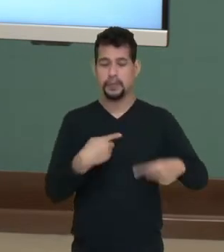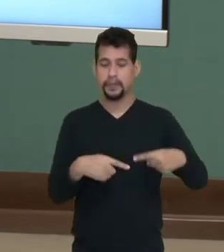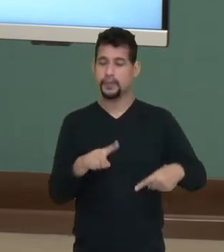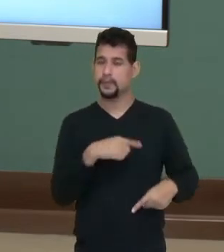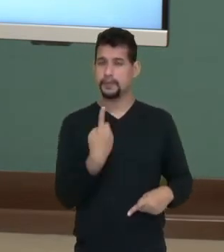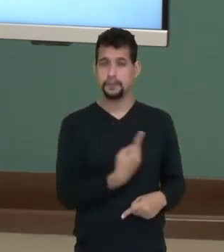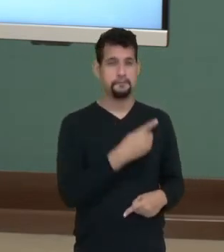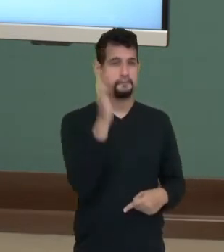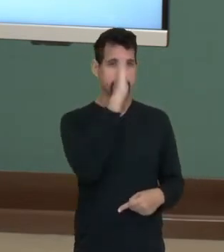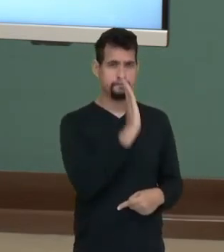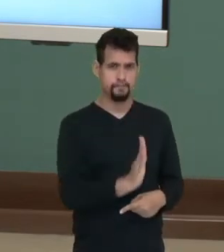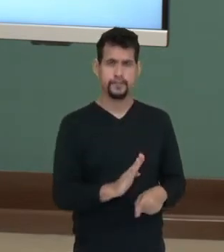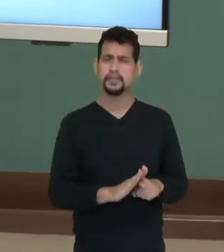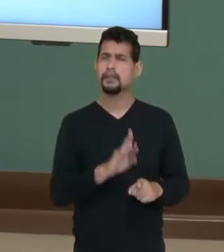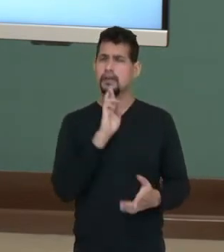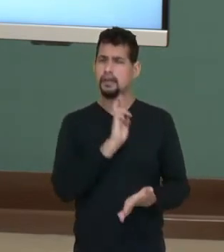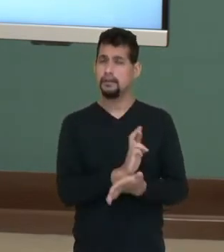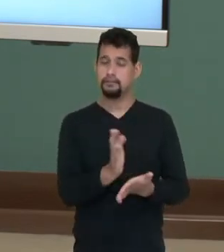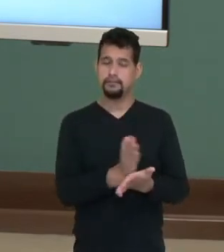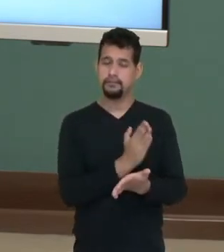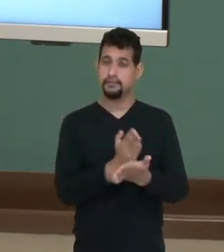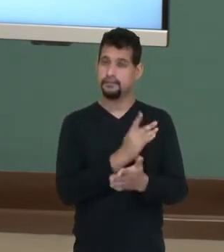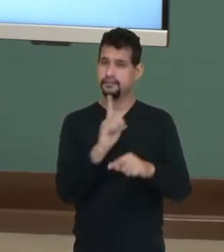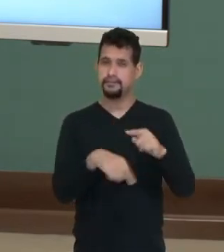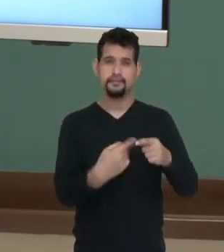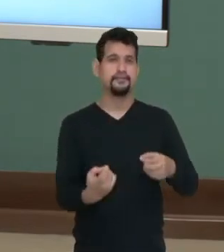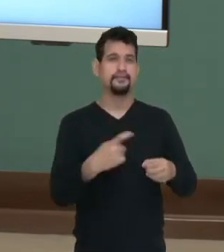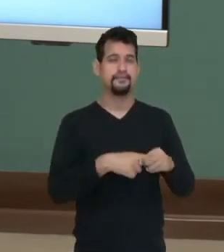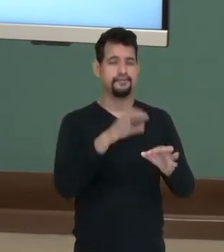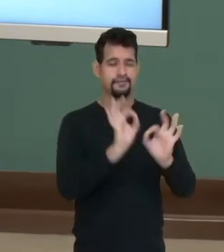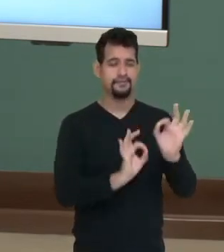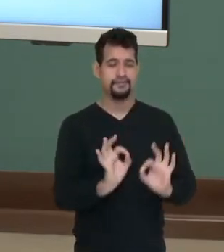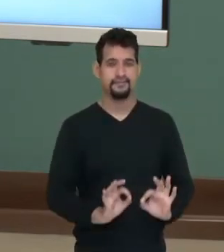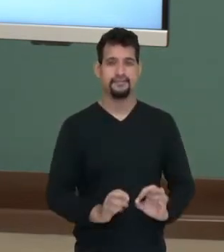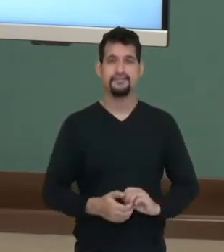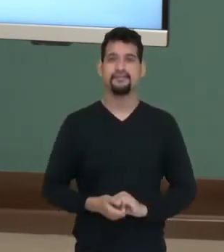país. Então, responda aí no seu caderno e em seguida retornaremos com a correção.